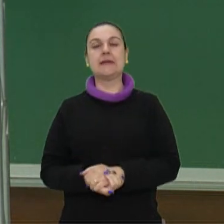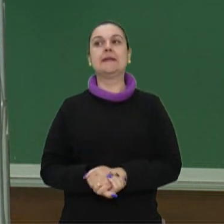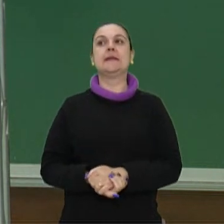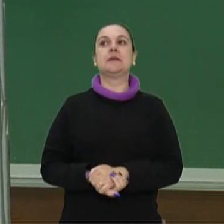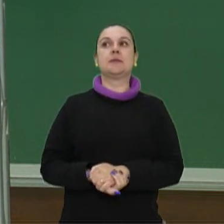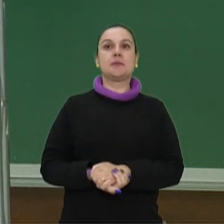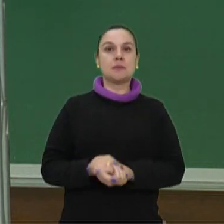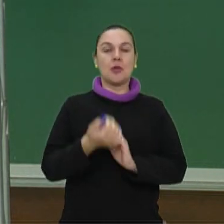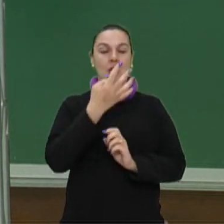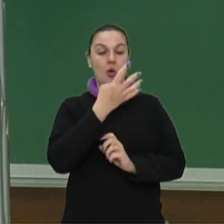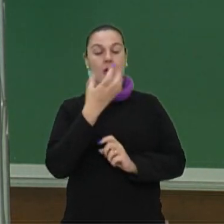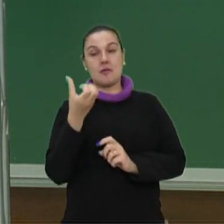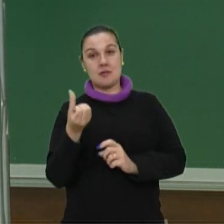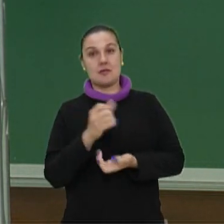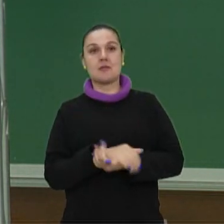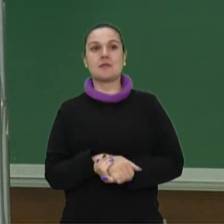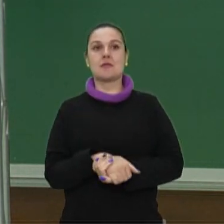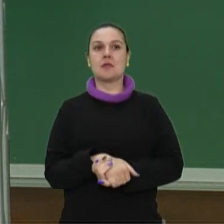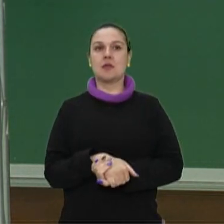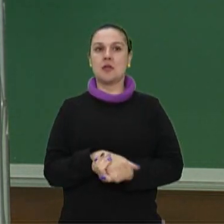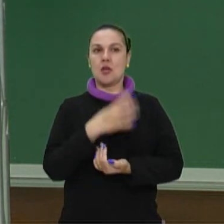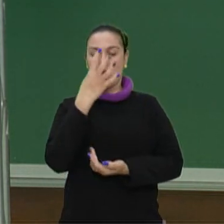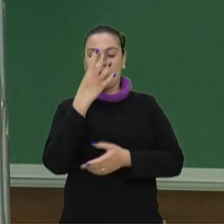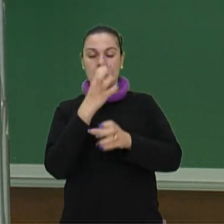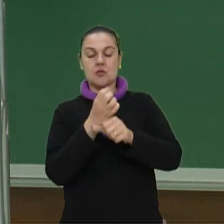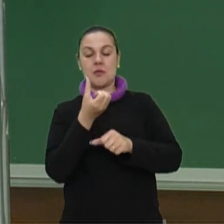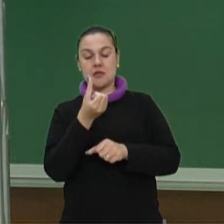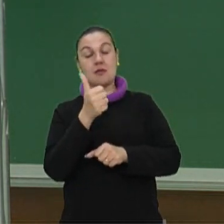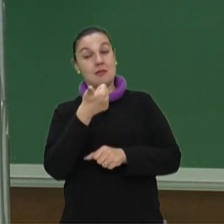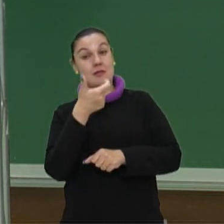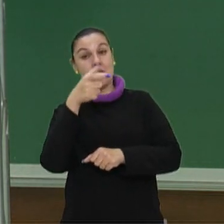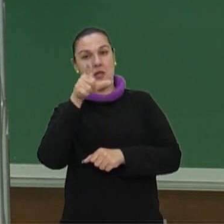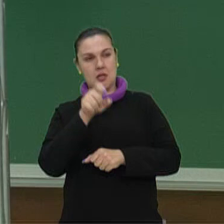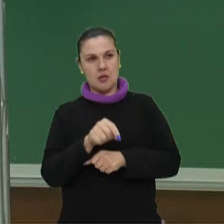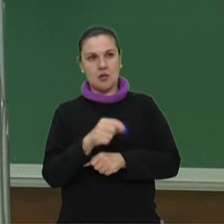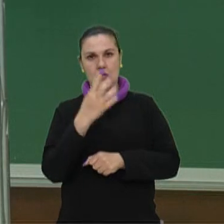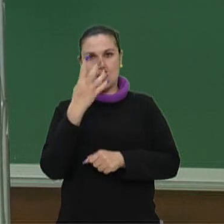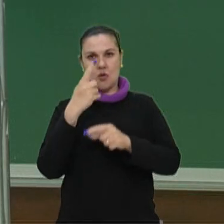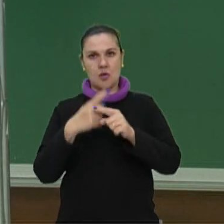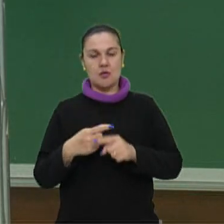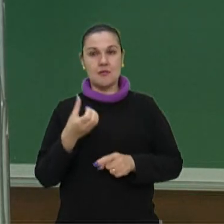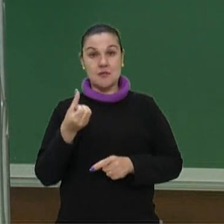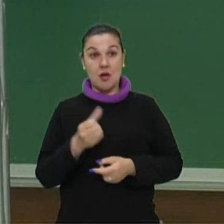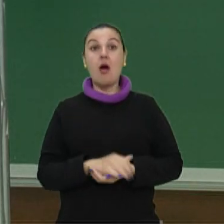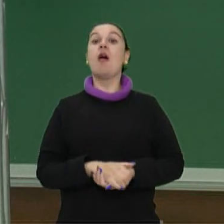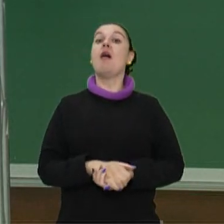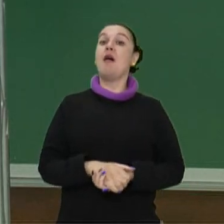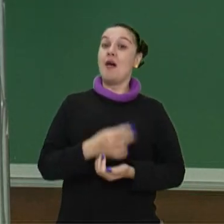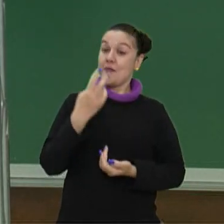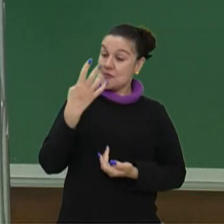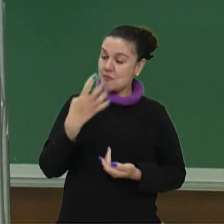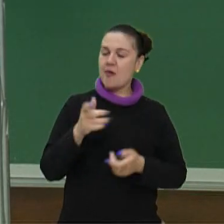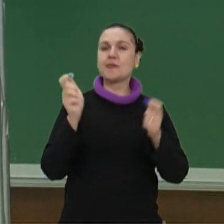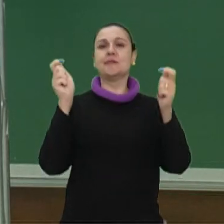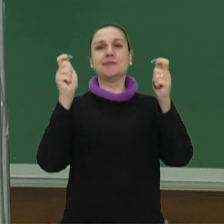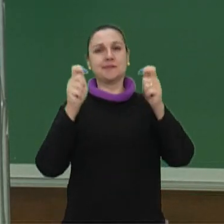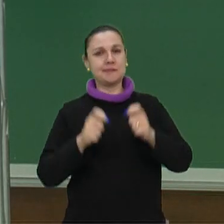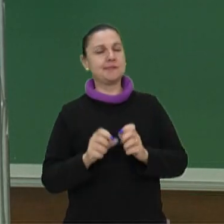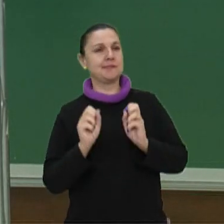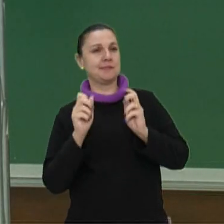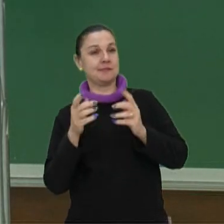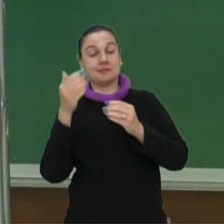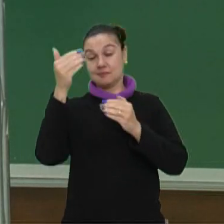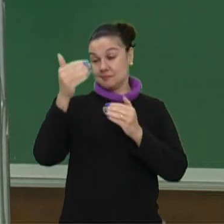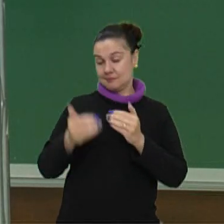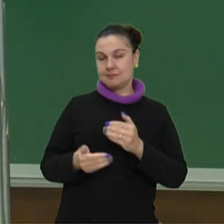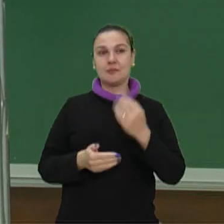vamos pensar aí no 4 e 6. 4 mais 6 é 10. E 4 vezes 6, 24. Dá certo, ok?